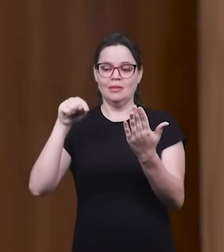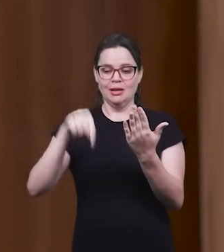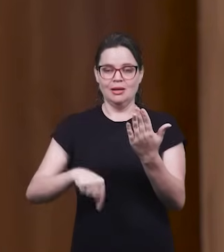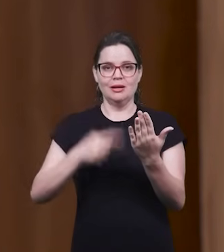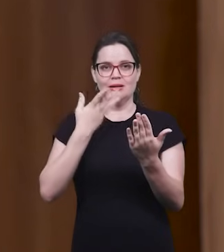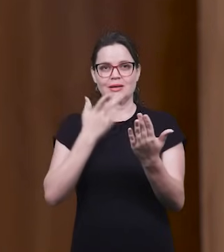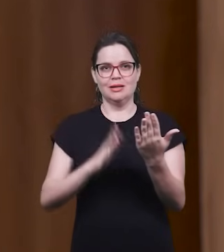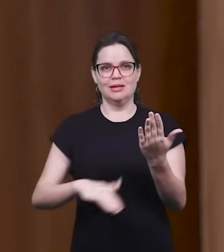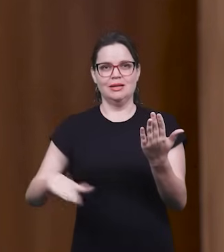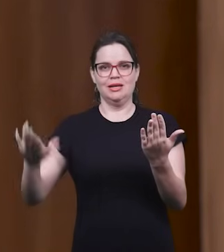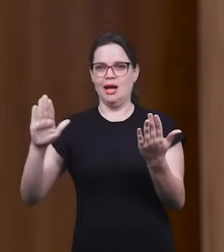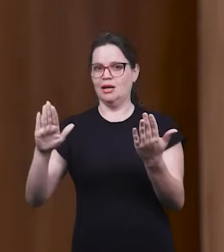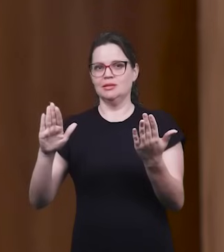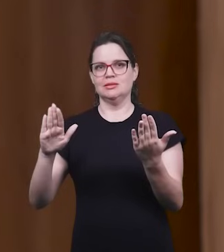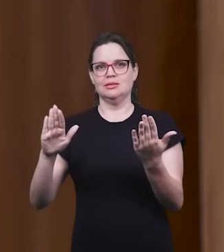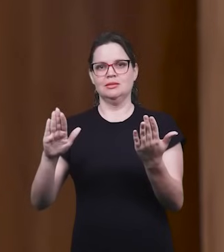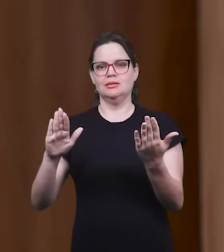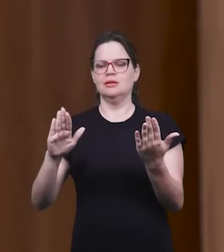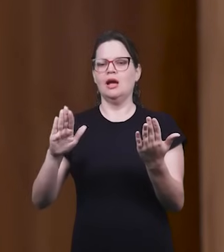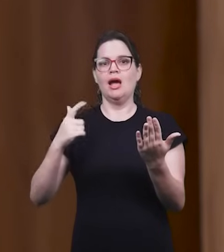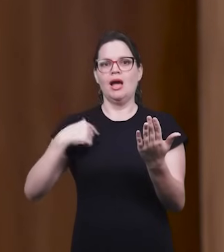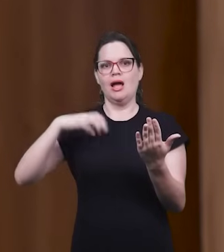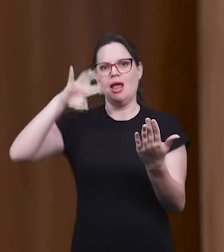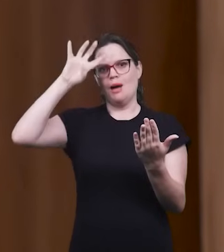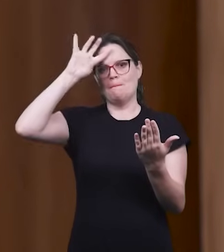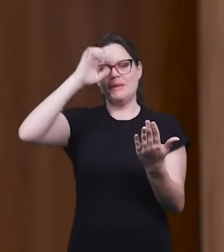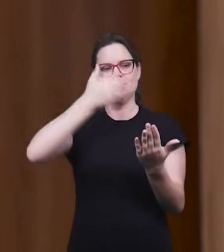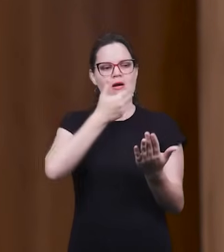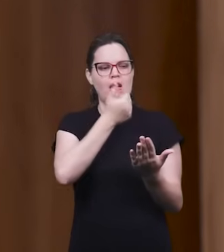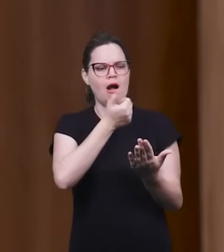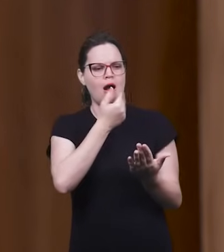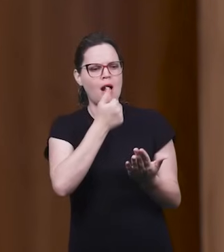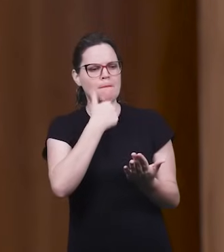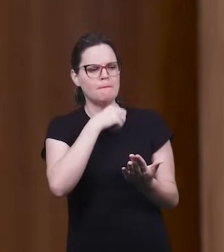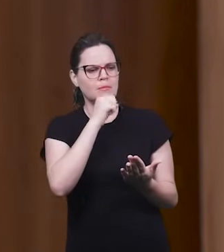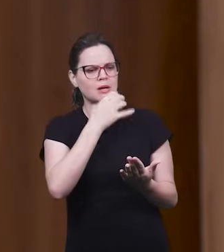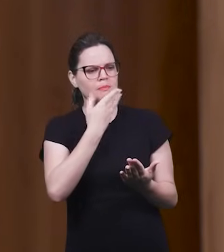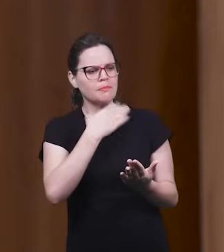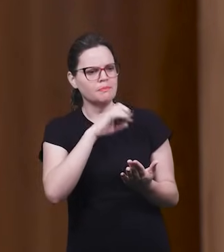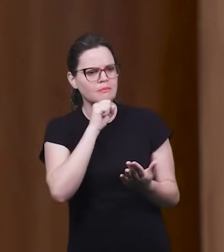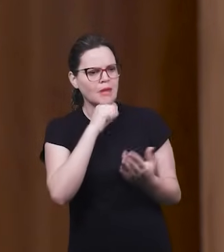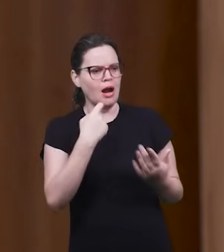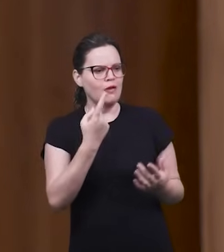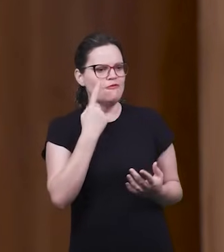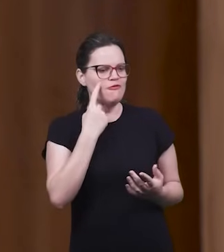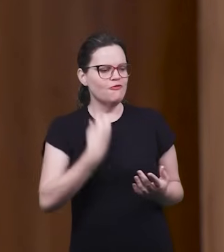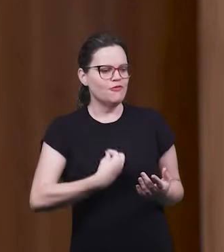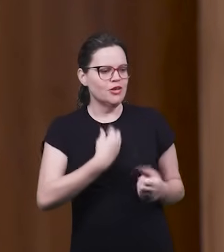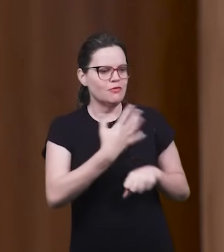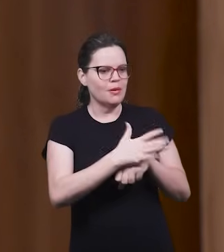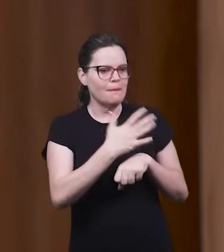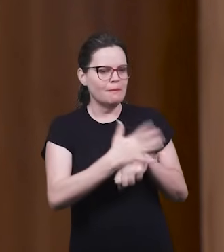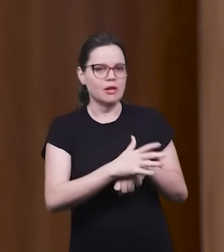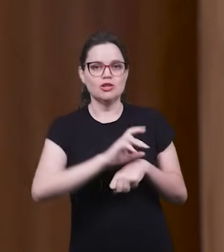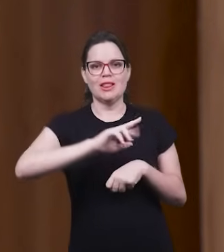ela automaticamente, ela se inteira daquilo. Então, ela vê que não é uma coisa forjada, é uma experiência. É